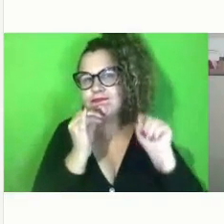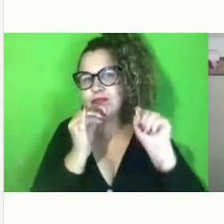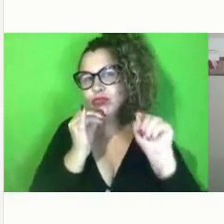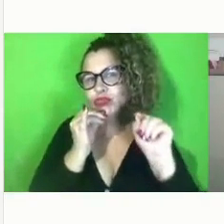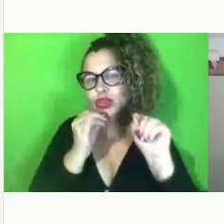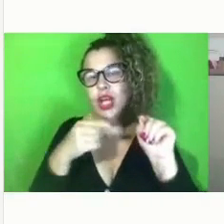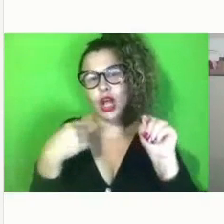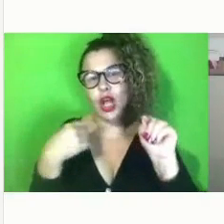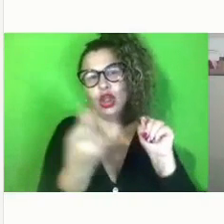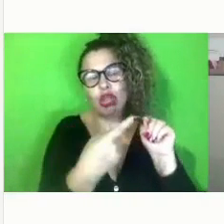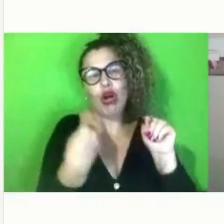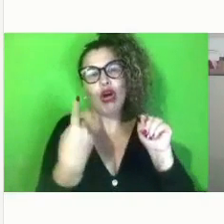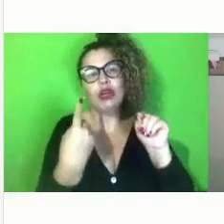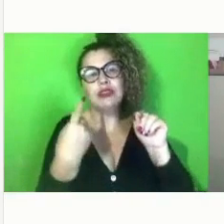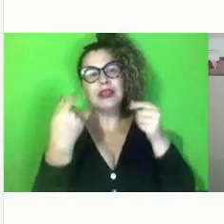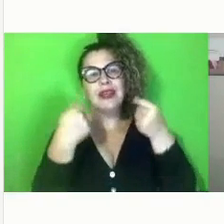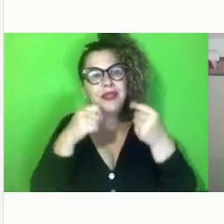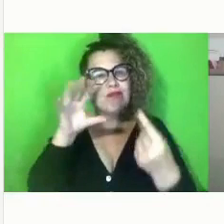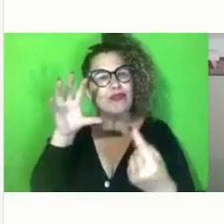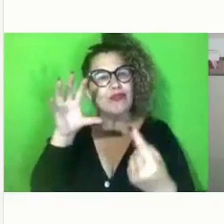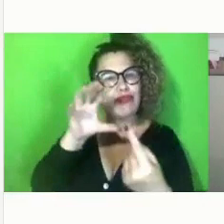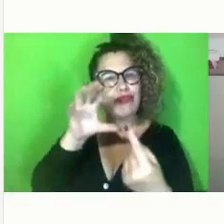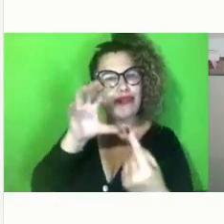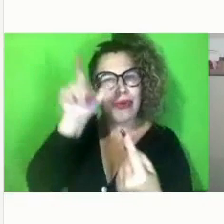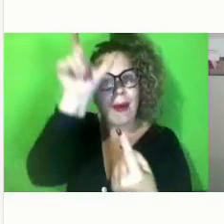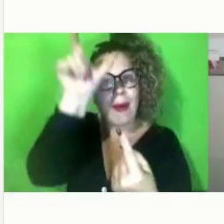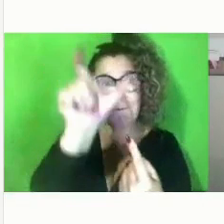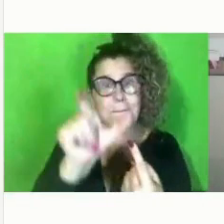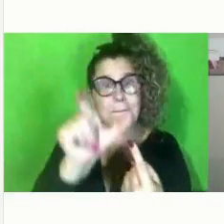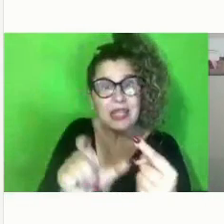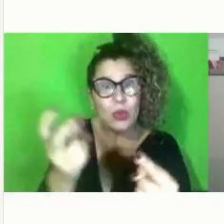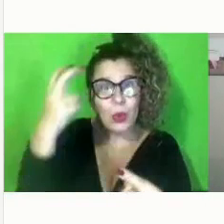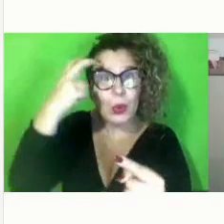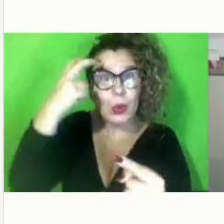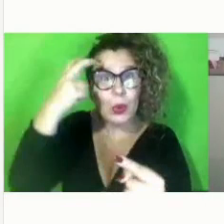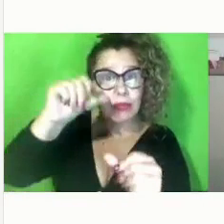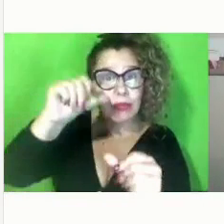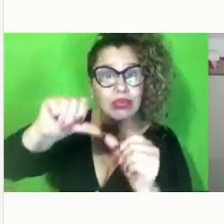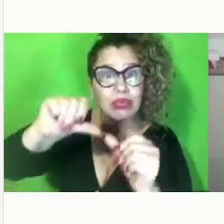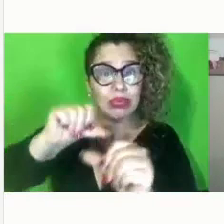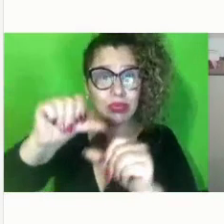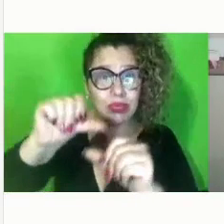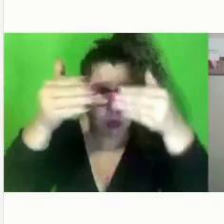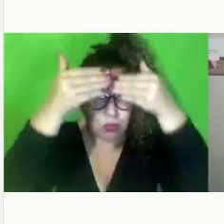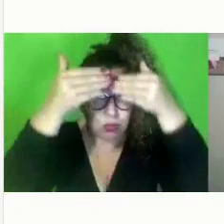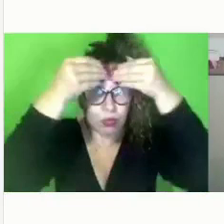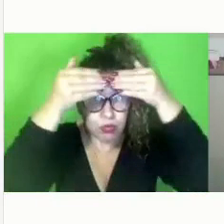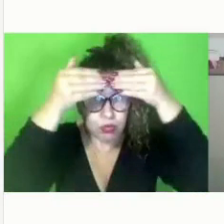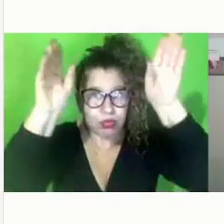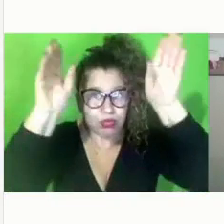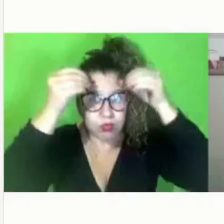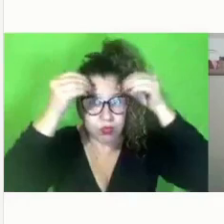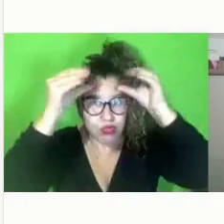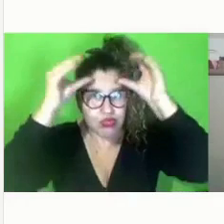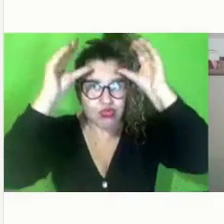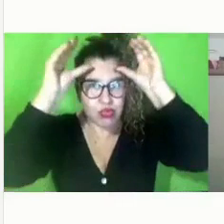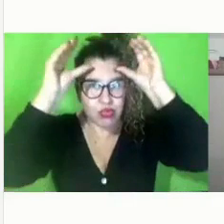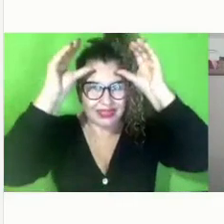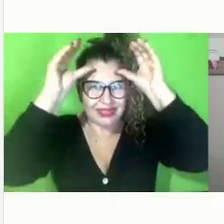que mudar a consciência da pessoa, mudar a cultura. Porque nós estamos trazendo até hoje uma cultura